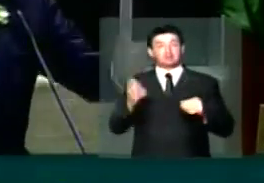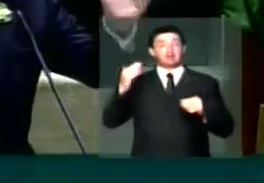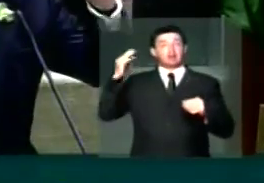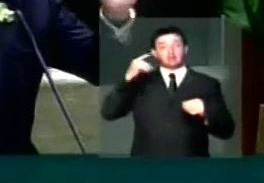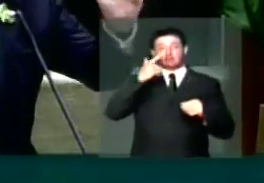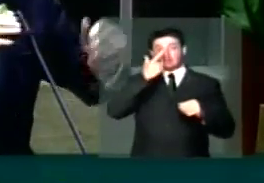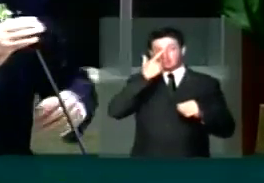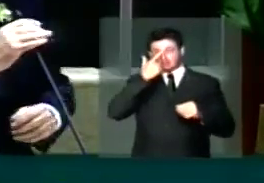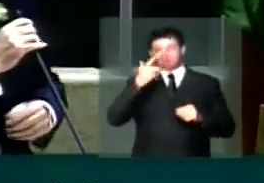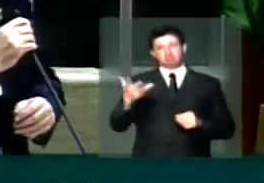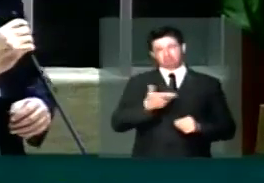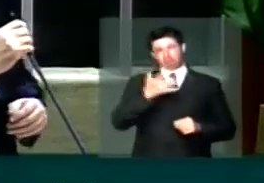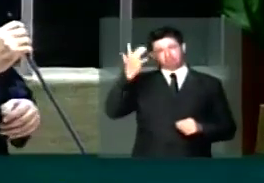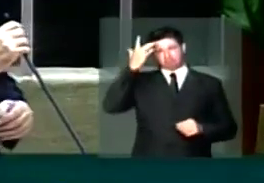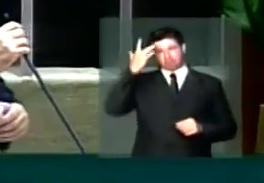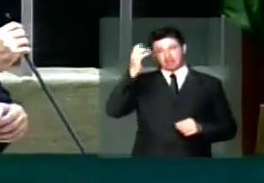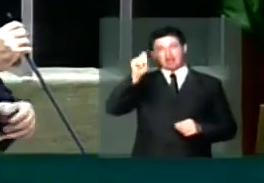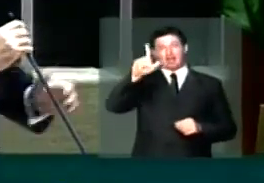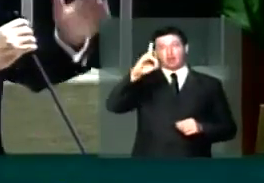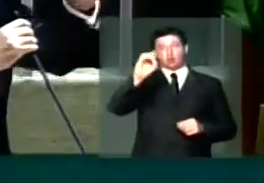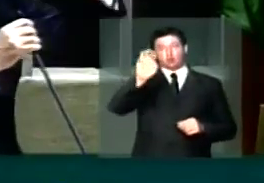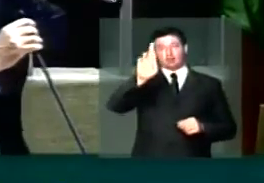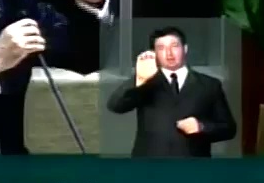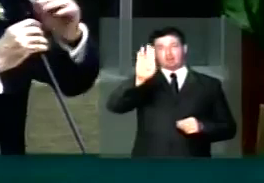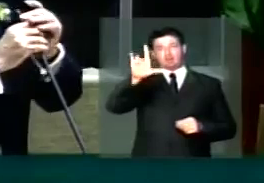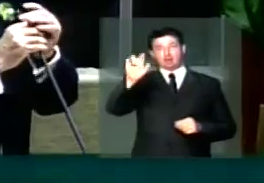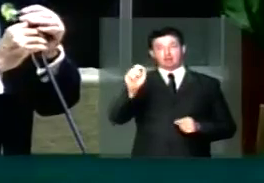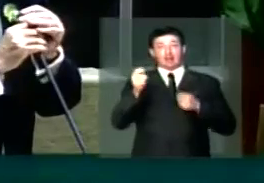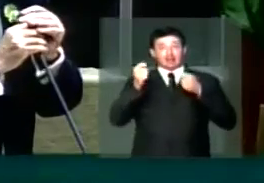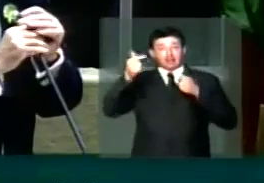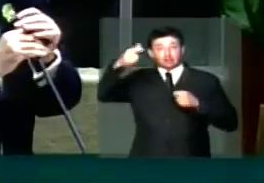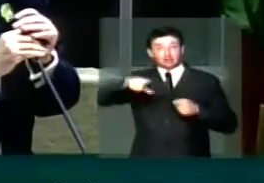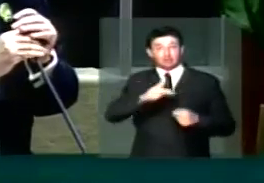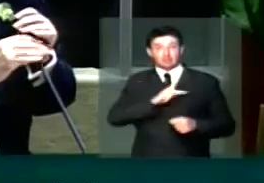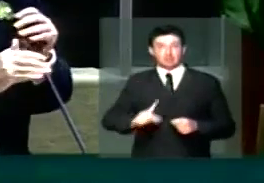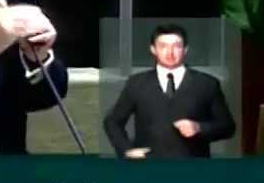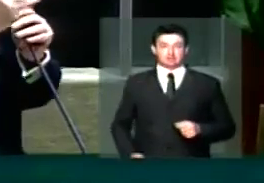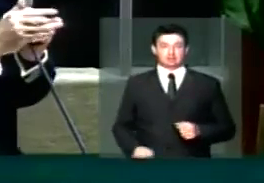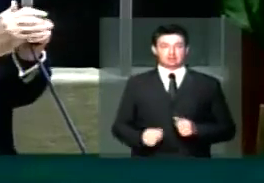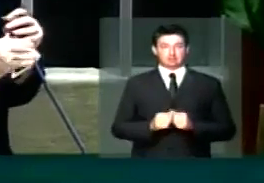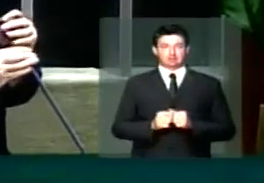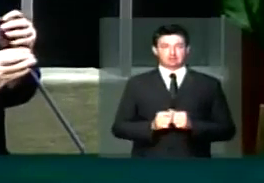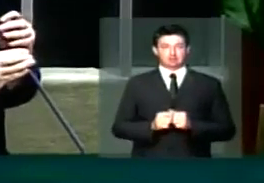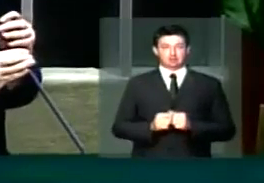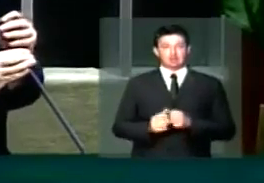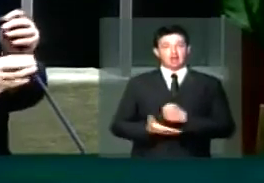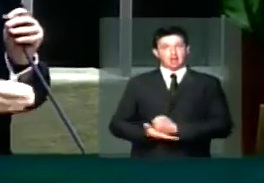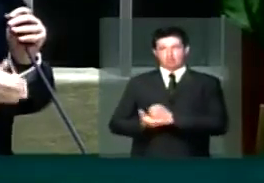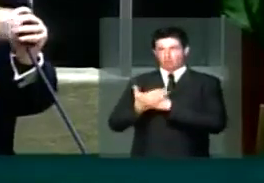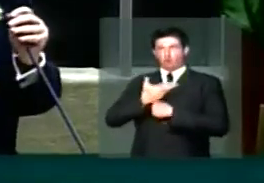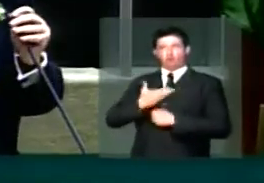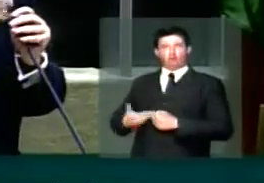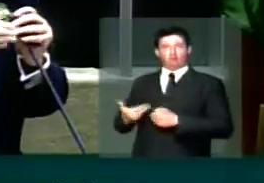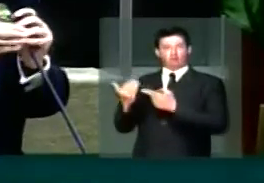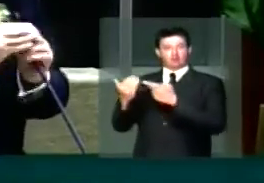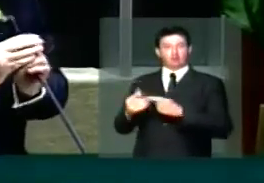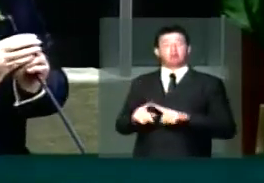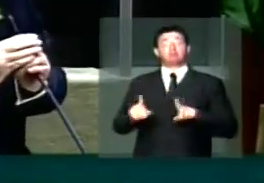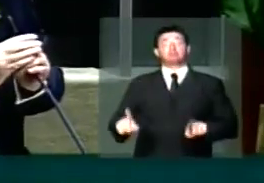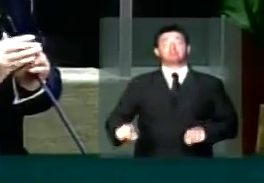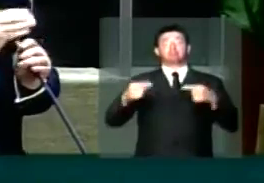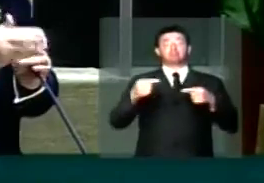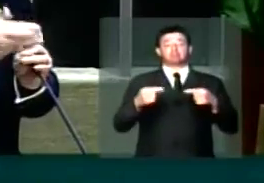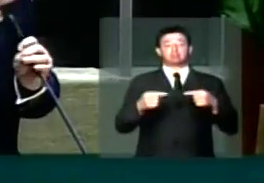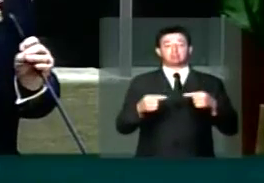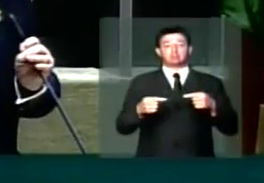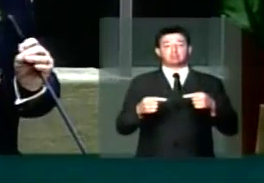daquele momento, o grande brasileiro Aldo Rebelo, se candidatava à reeleição, apoiando o governo, e foi